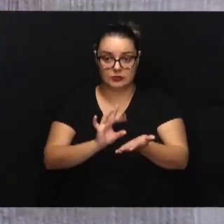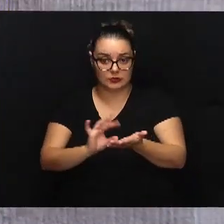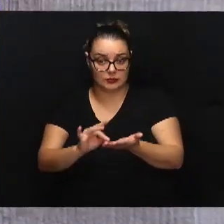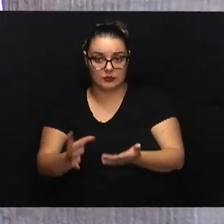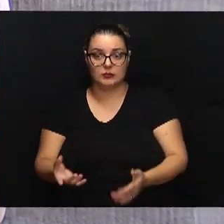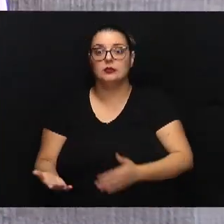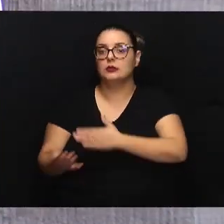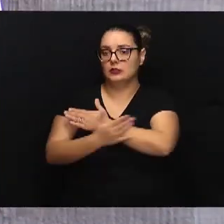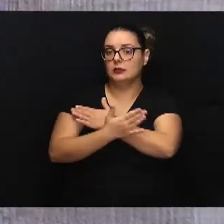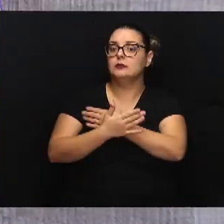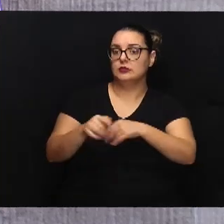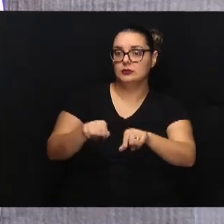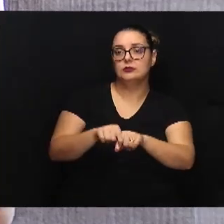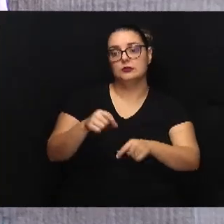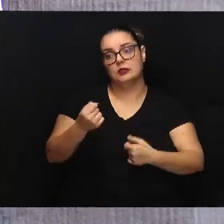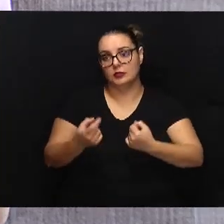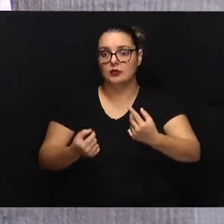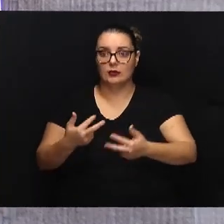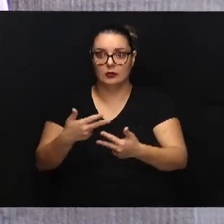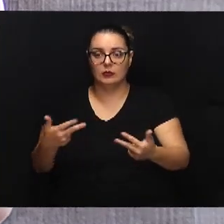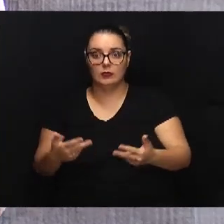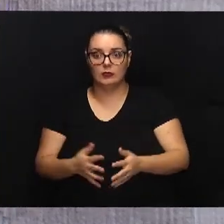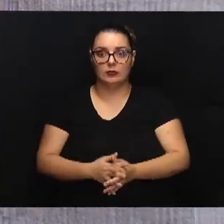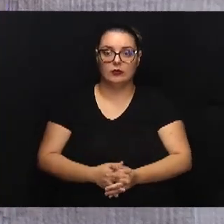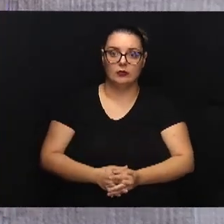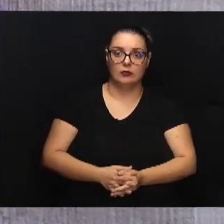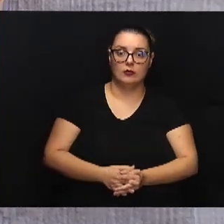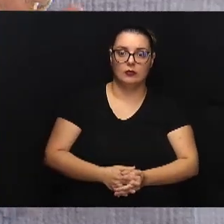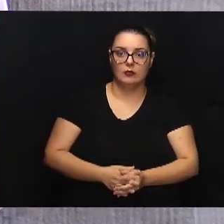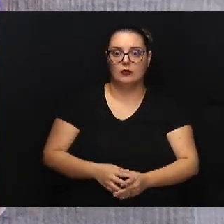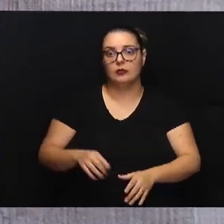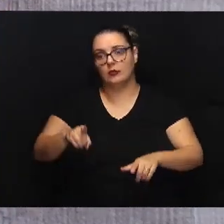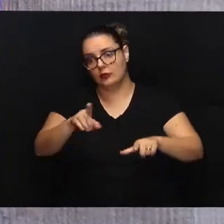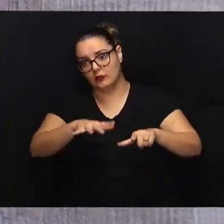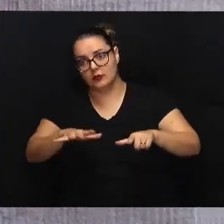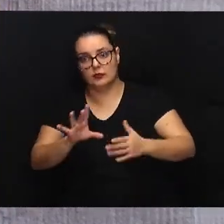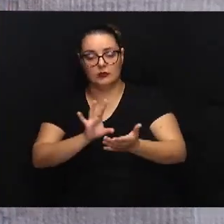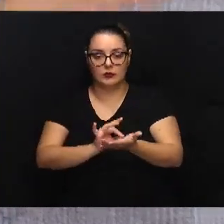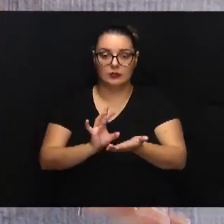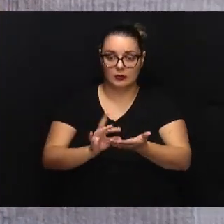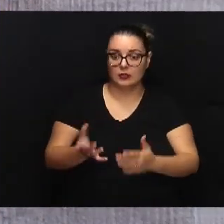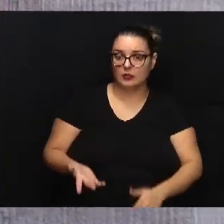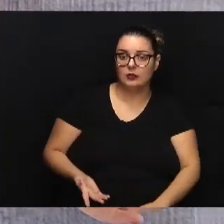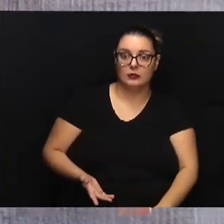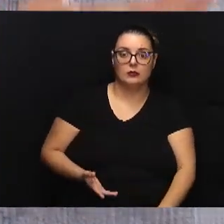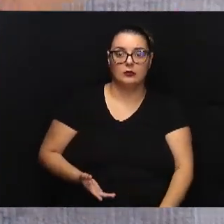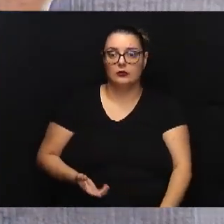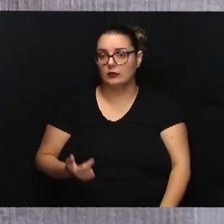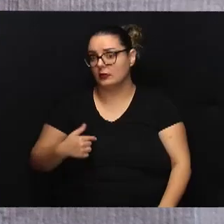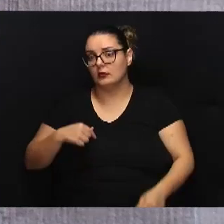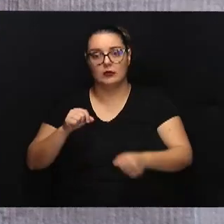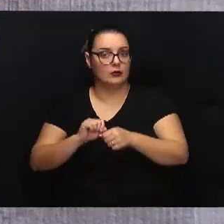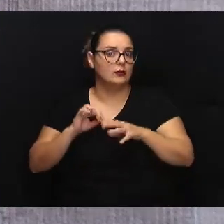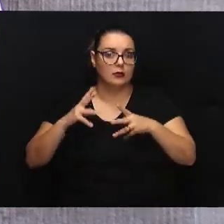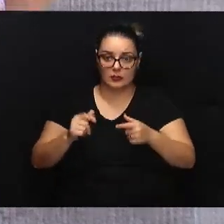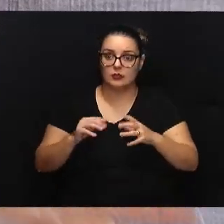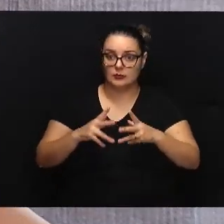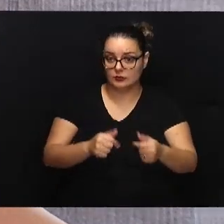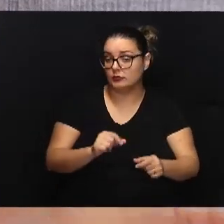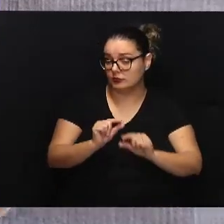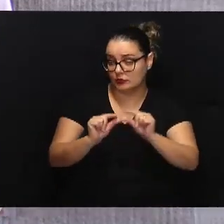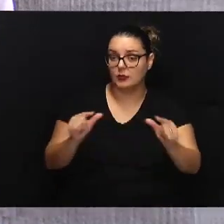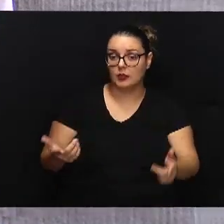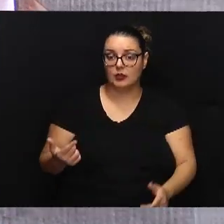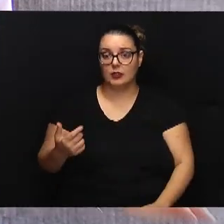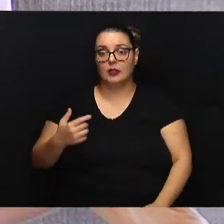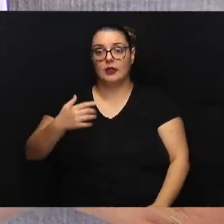às vezes a fazer uns designs no catálogo, mas assim, eu que faço tudo de tudo, né? Eu falo que é a minha eu presa,